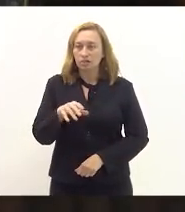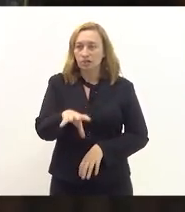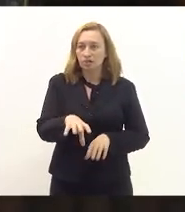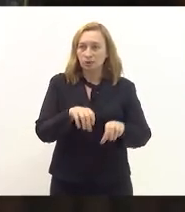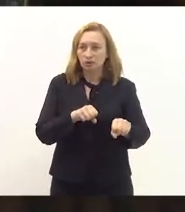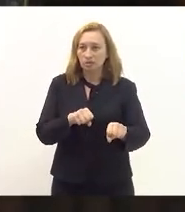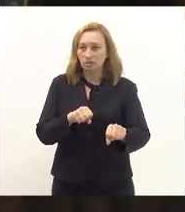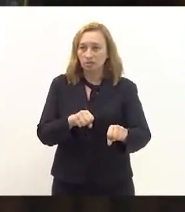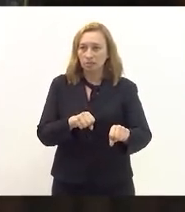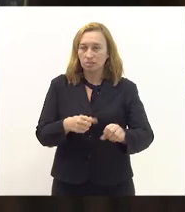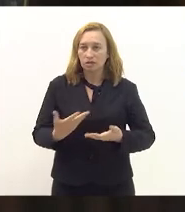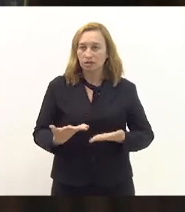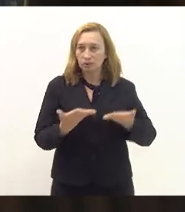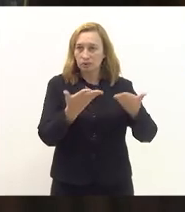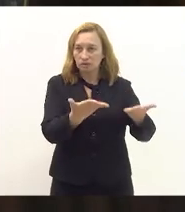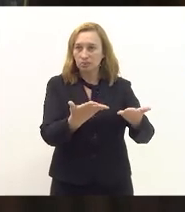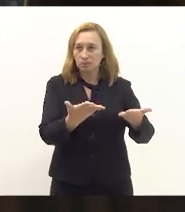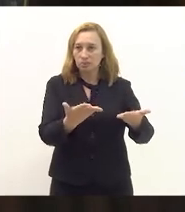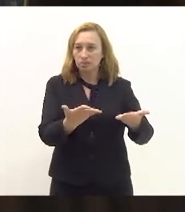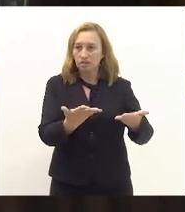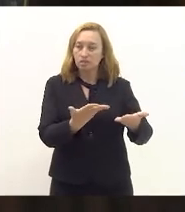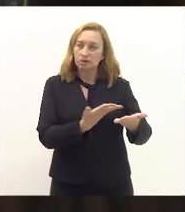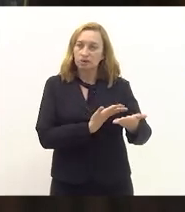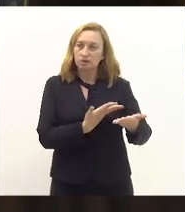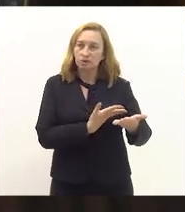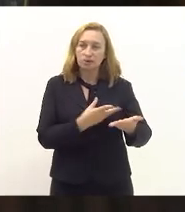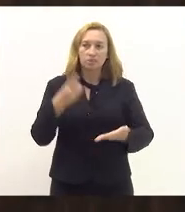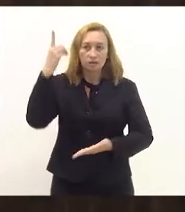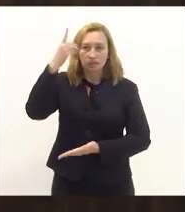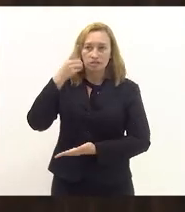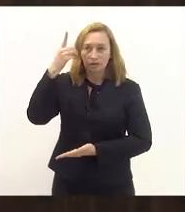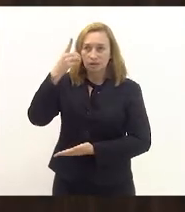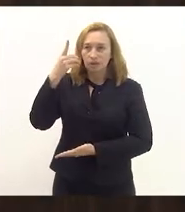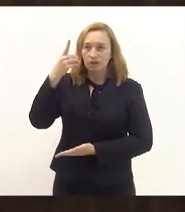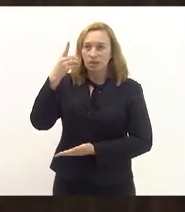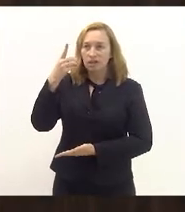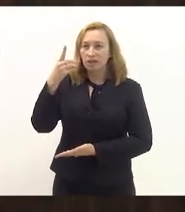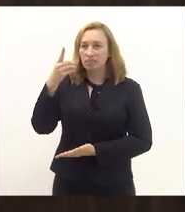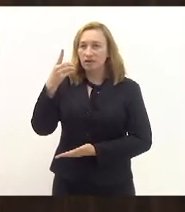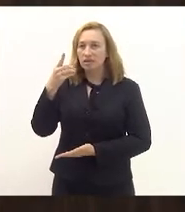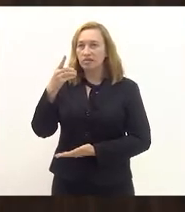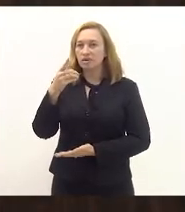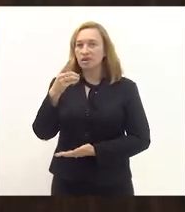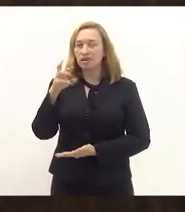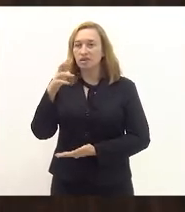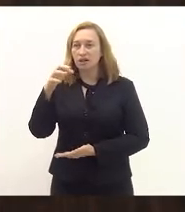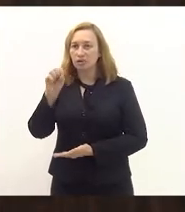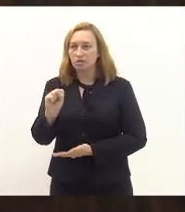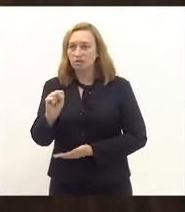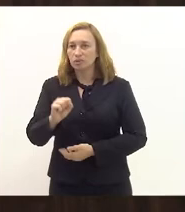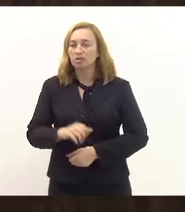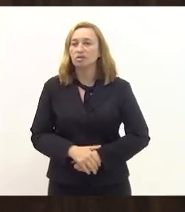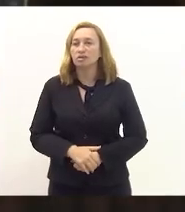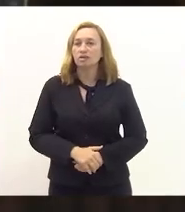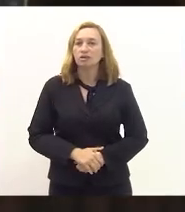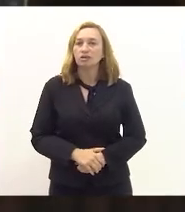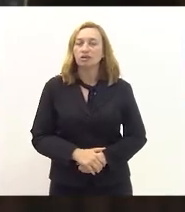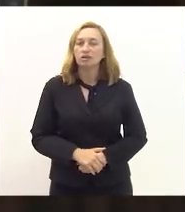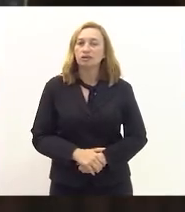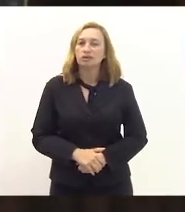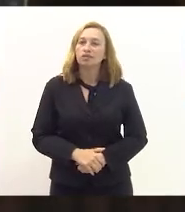nessa Casa Legislativa pelo nosso queridíssimo deputado Paulo Ramos. E comenda deste